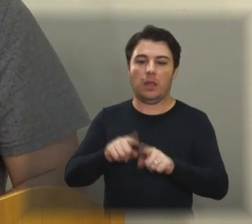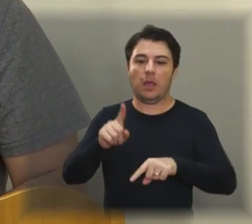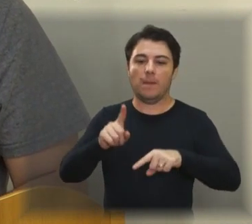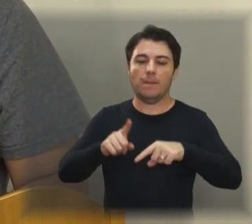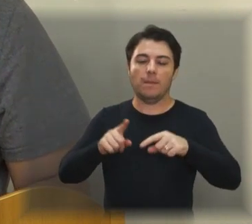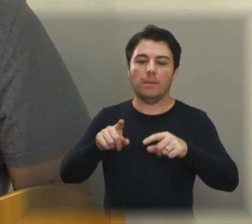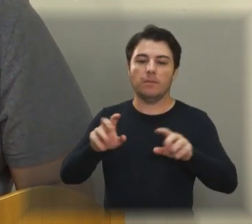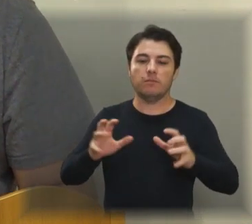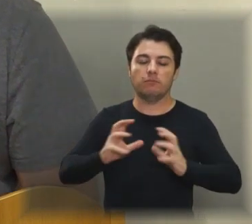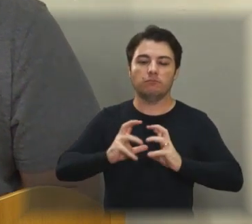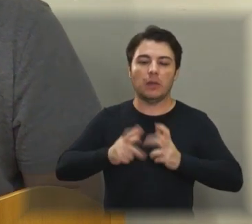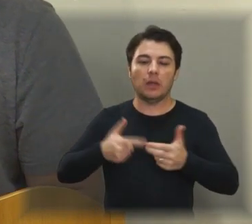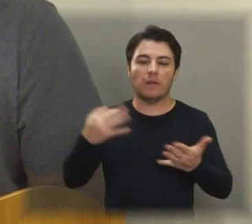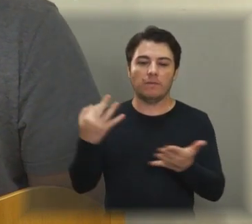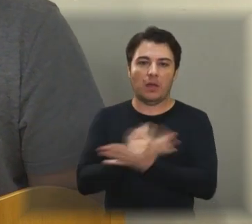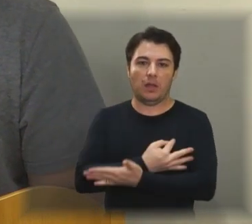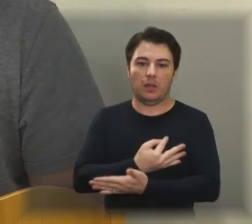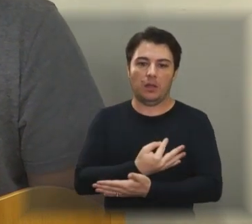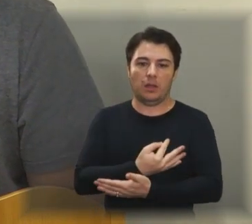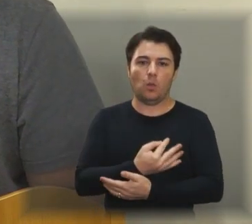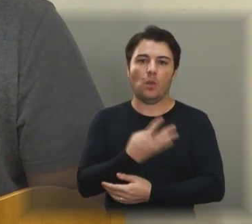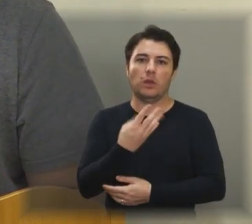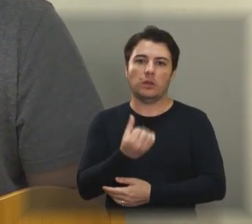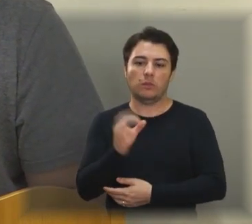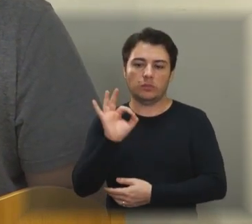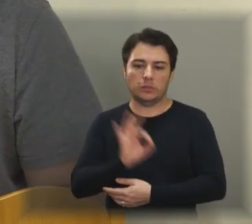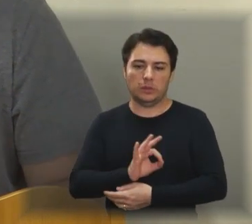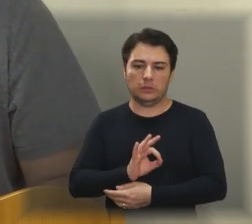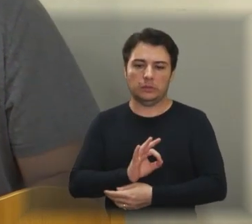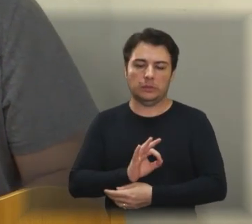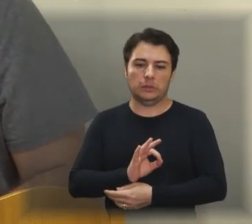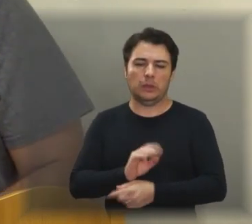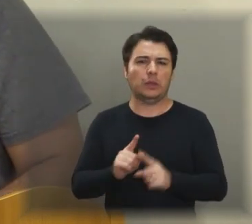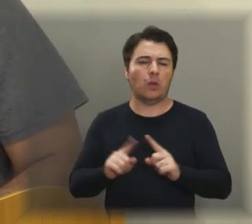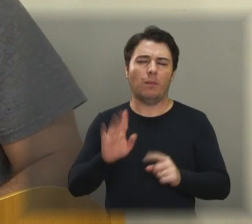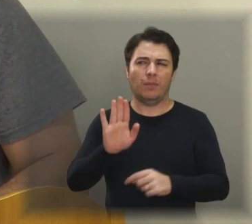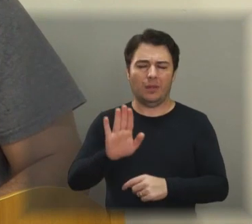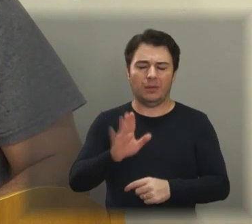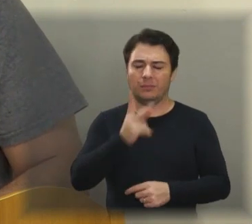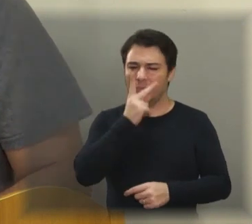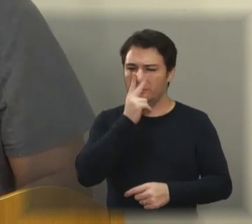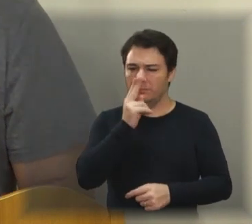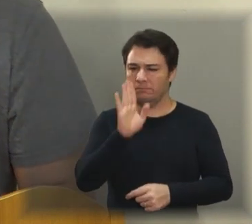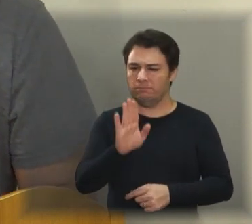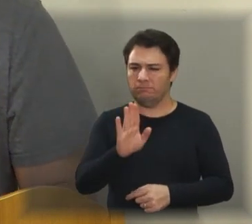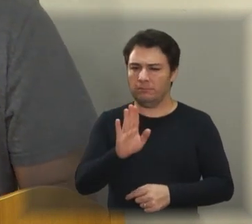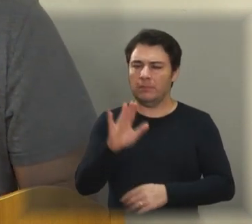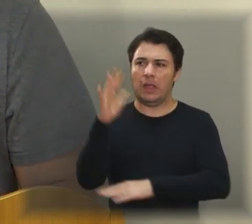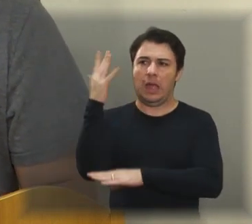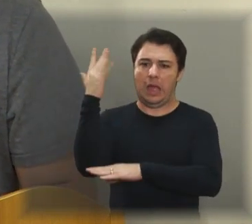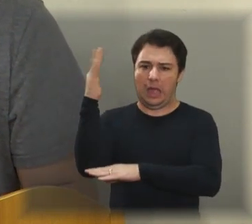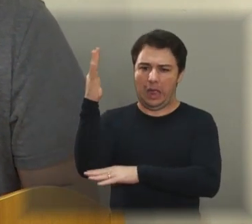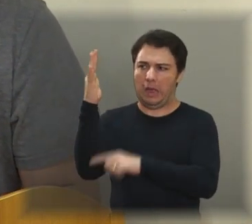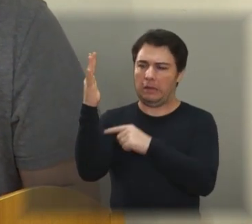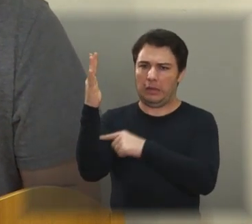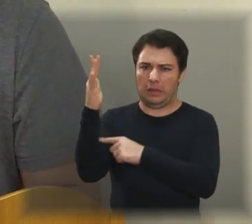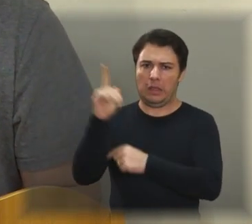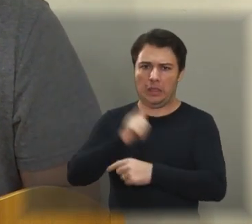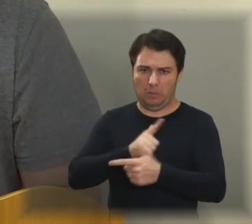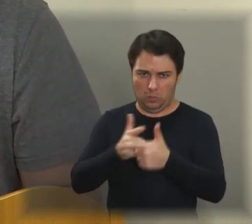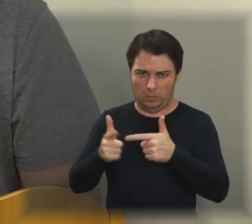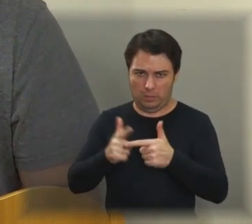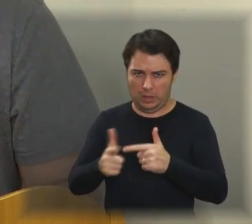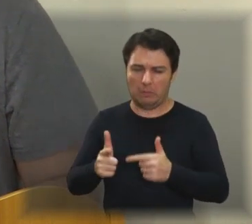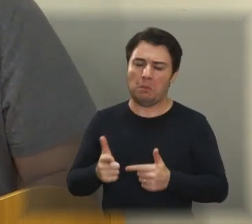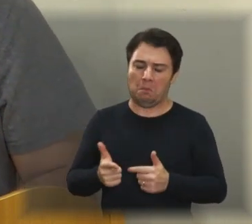equipamento a gente tem 46 por cento dos desligamentos né então pera aí Opa a árvore causa transtorno